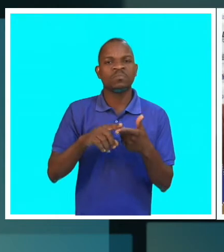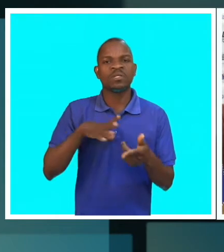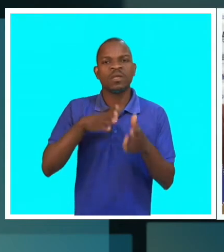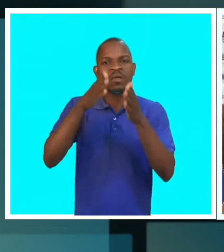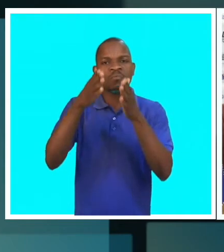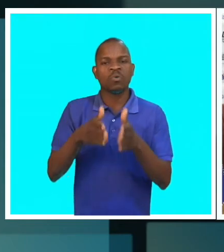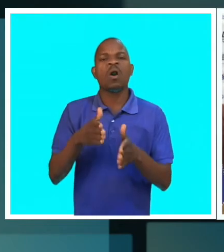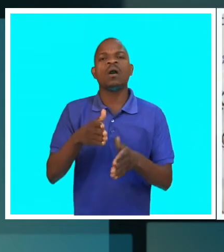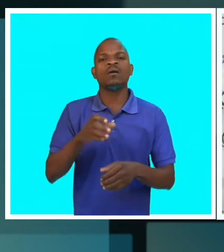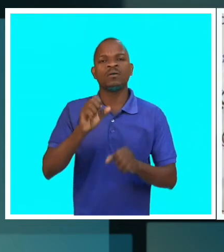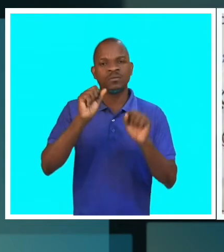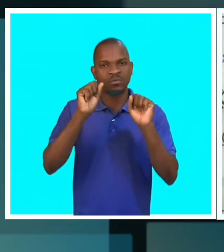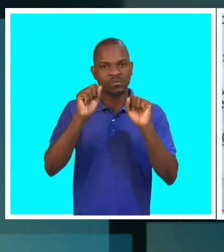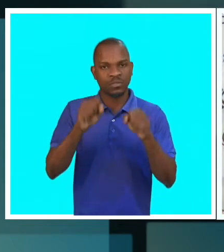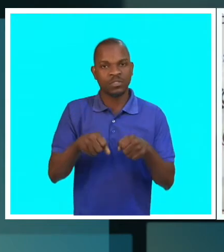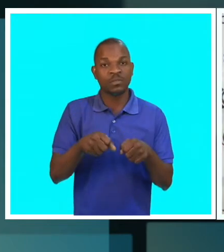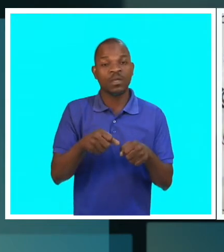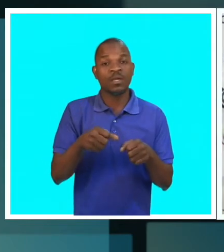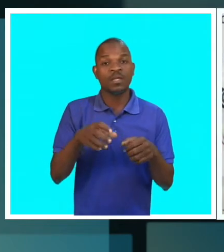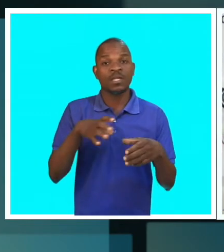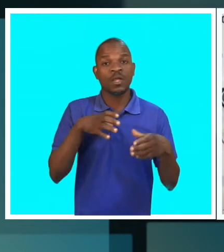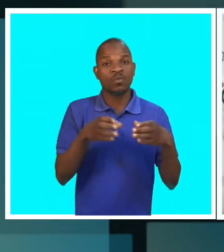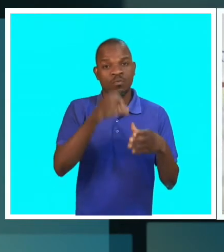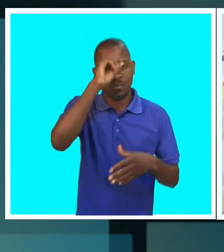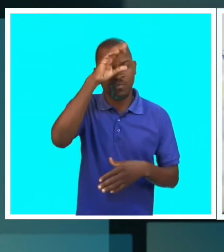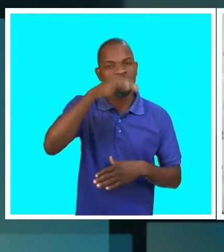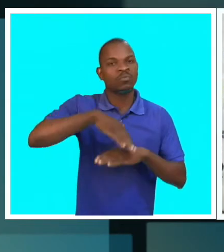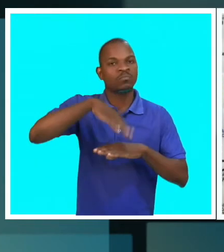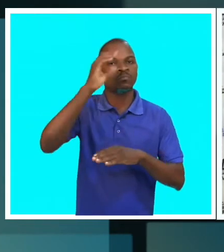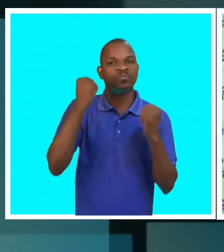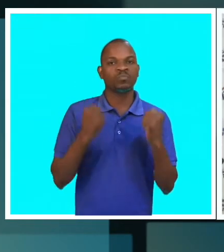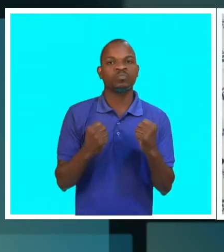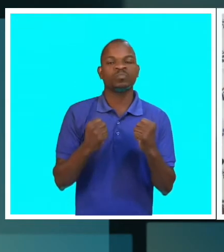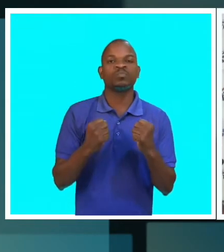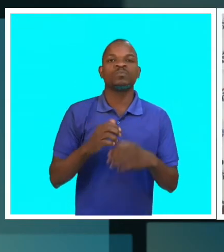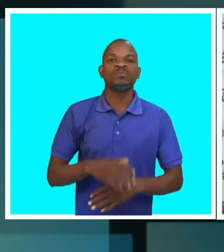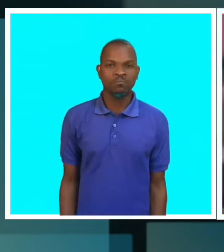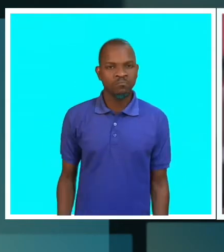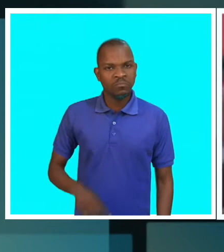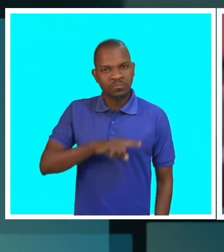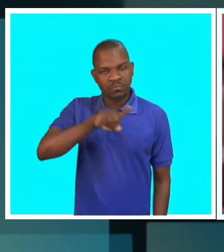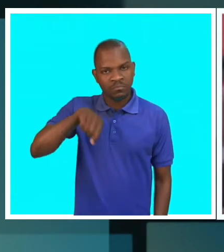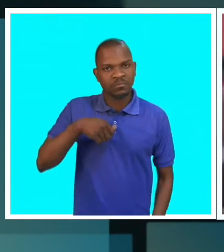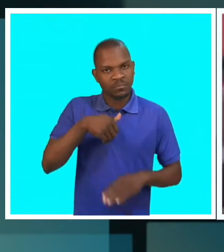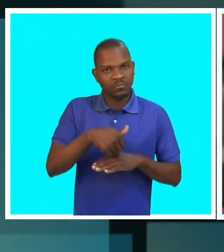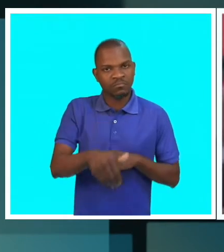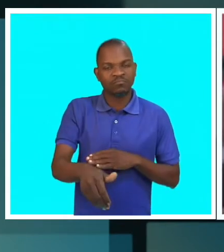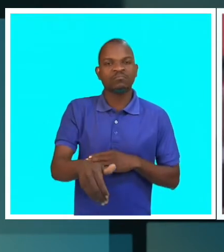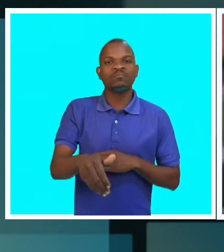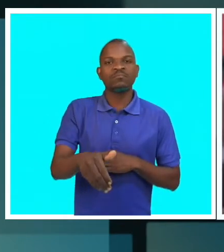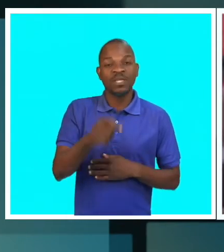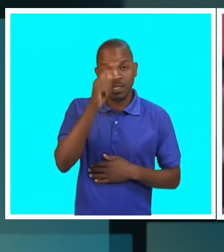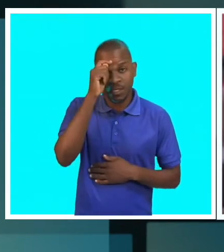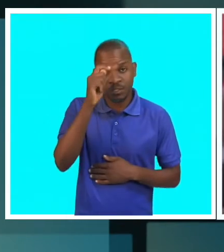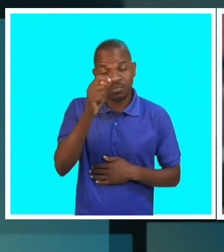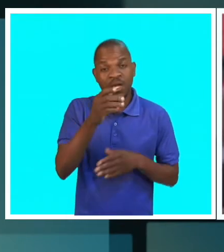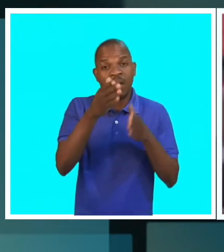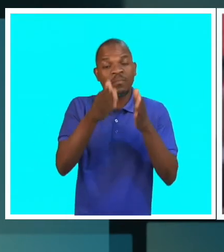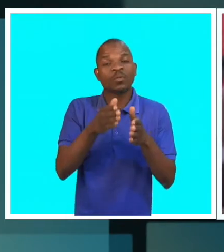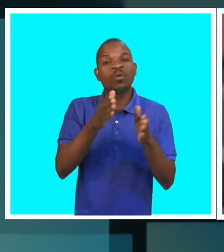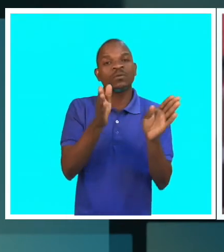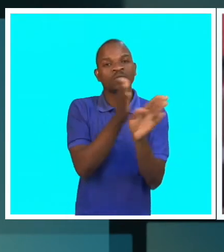convicção do Vitor Martini reconhece o valor dos Bafana Bafana. Vamos continuar a respeitar todos os adversários e